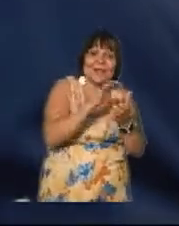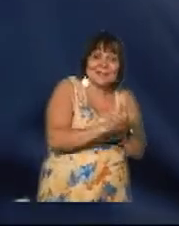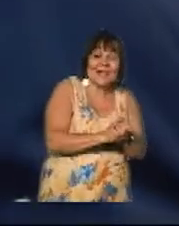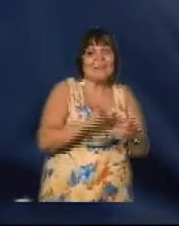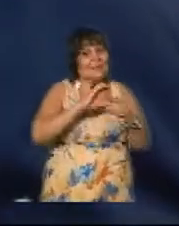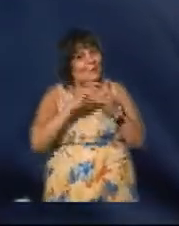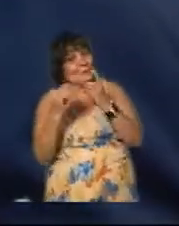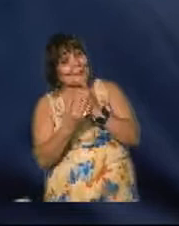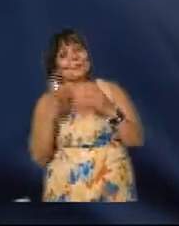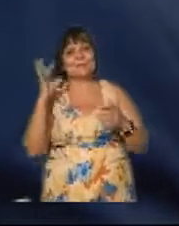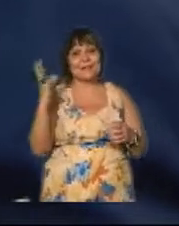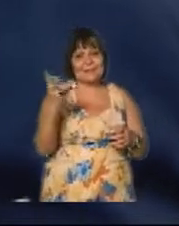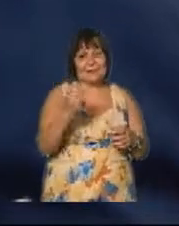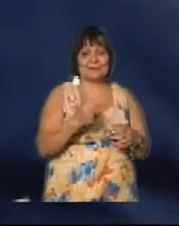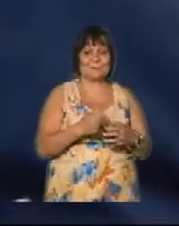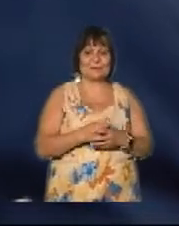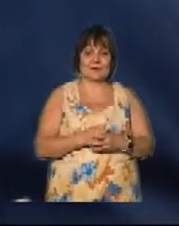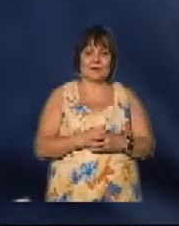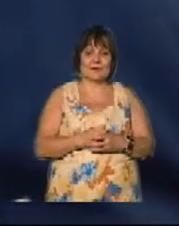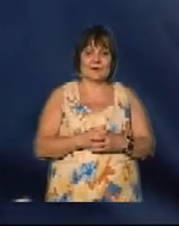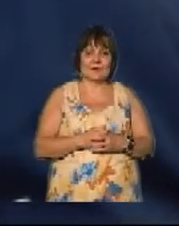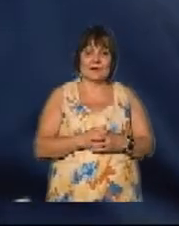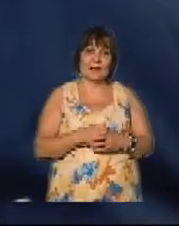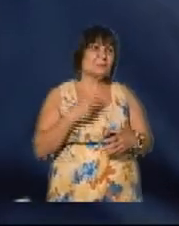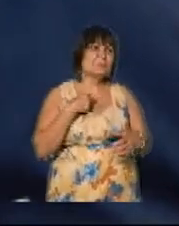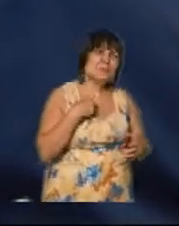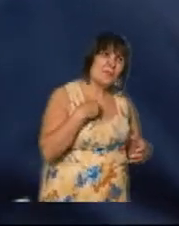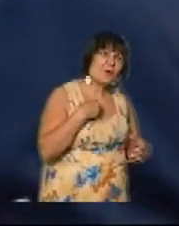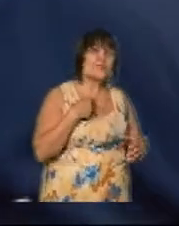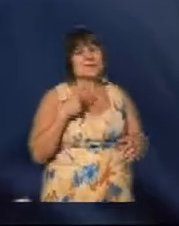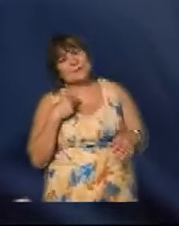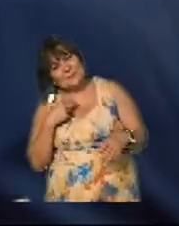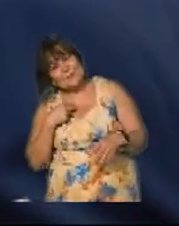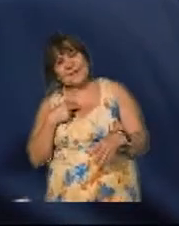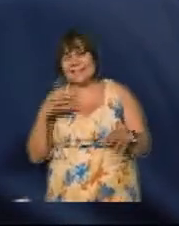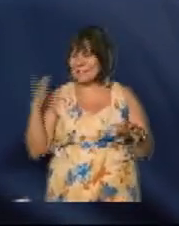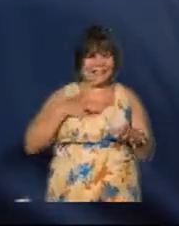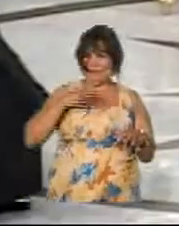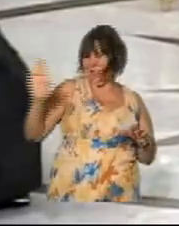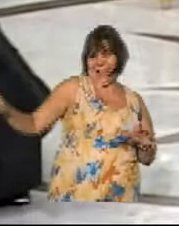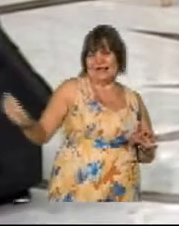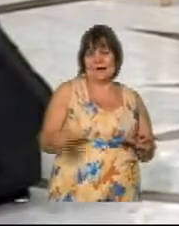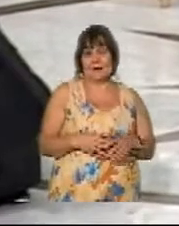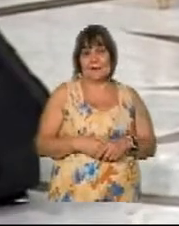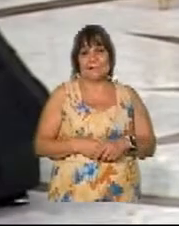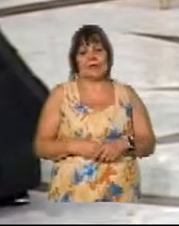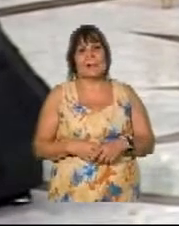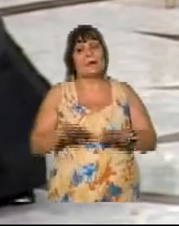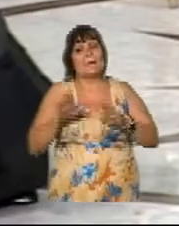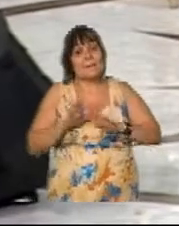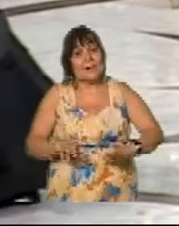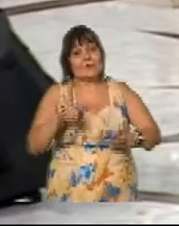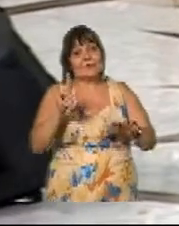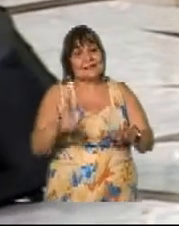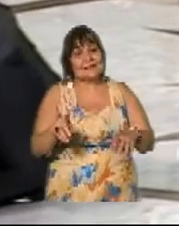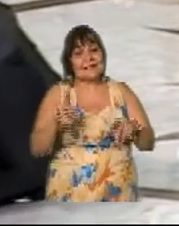manhã da família. É aquela pessoa que constrói pontes. Mas eu não posso. Eu vou com o meu carro. Eu vou te pegar. Eu vou. É aquela pessoa que